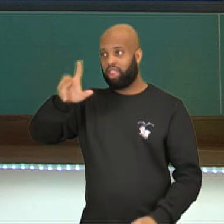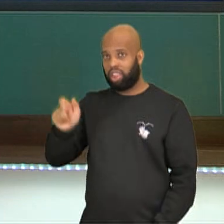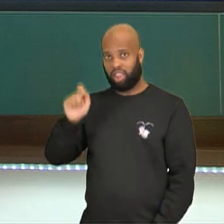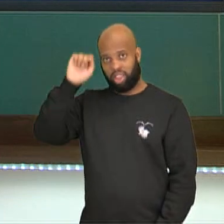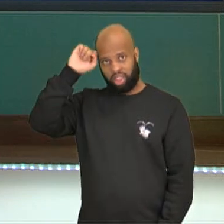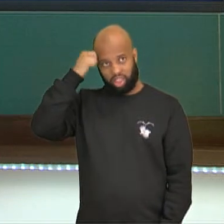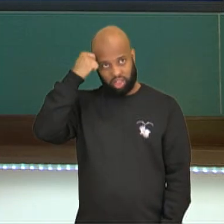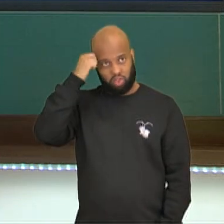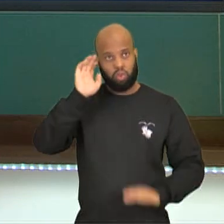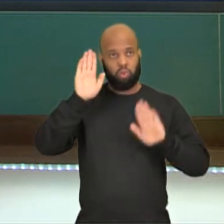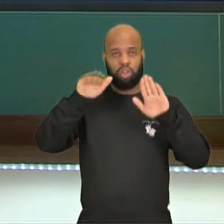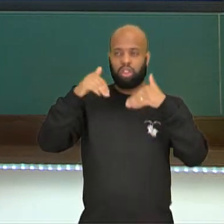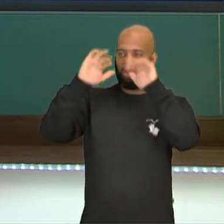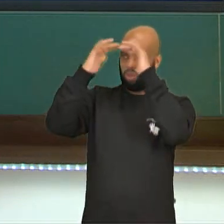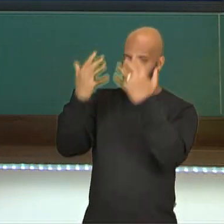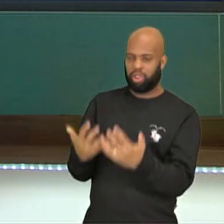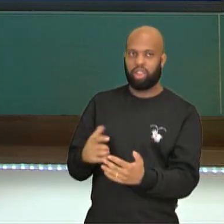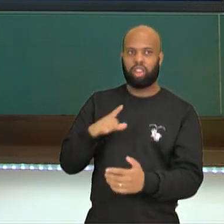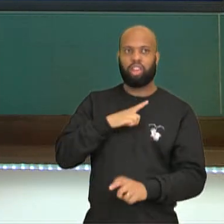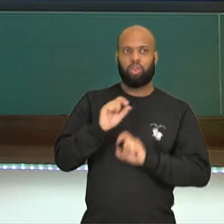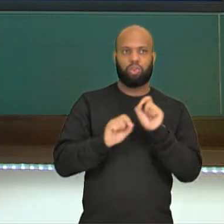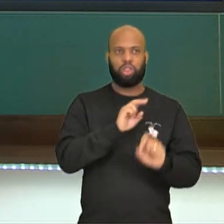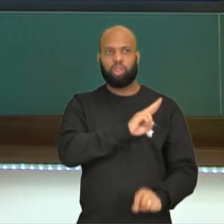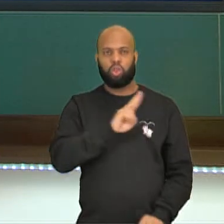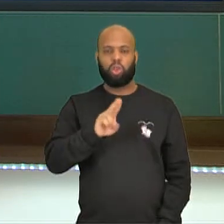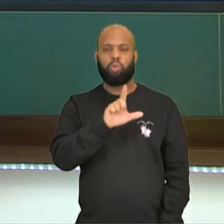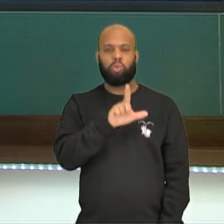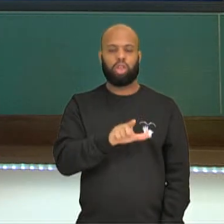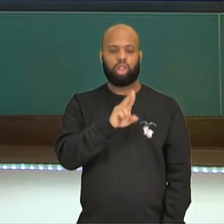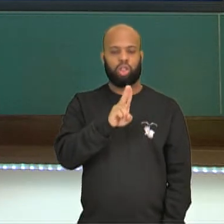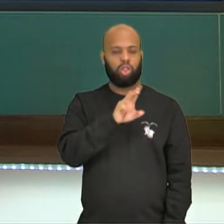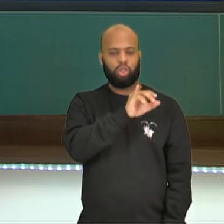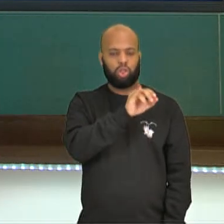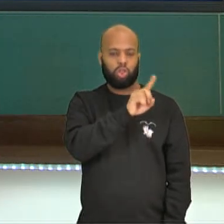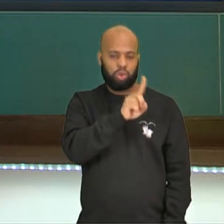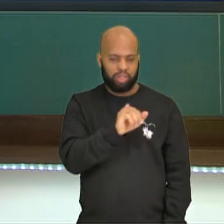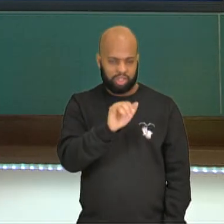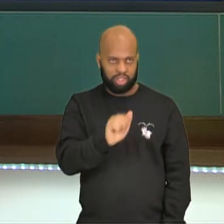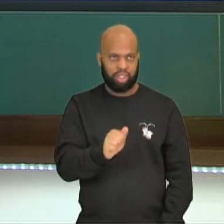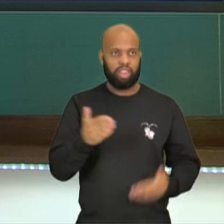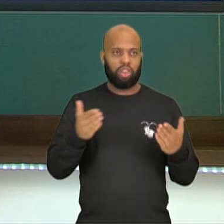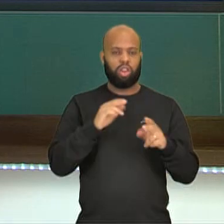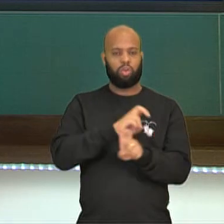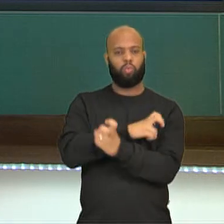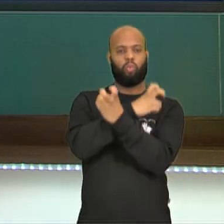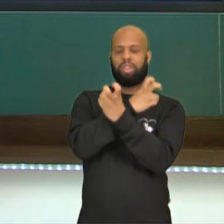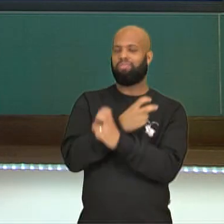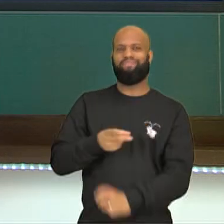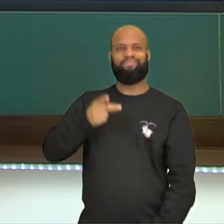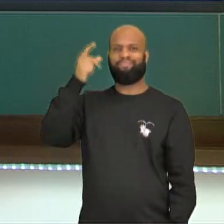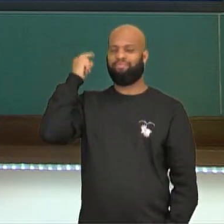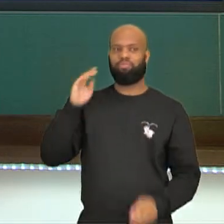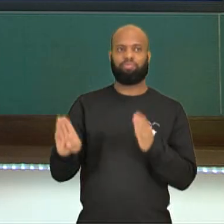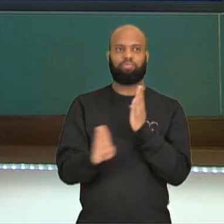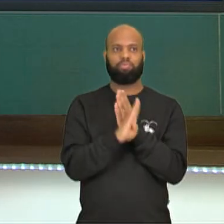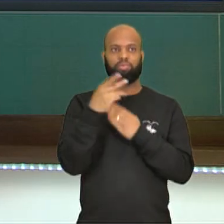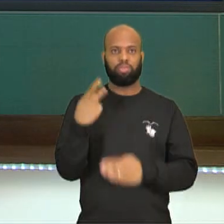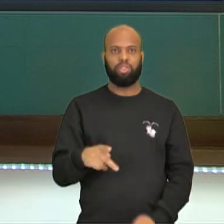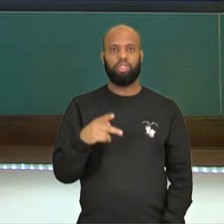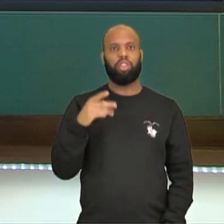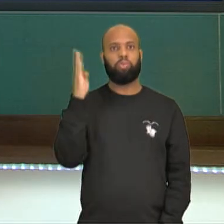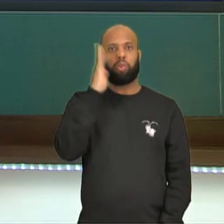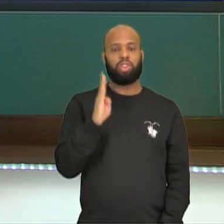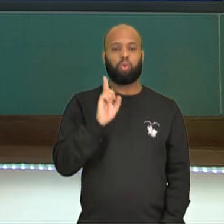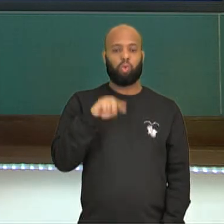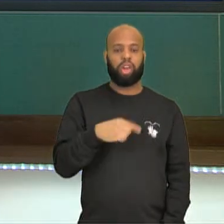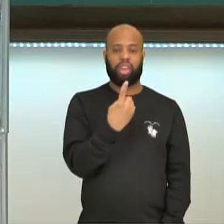aí em homenagem a Lucy deram o nome de Luzia. Por enquanto, o esqueleto mais antigo encontrado no Brasil, de 13 mil anos